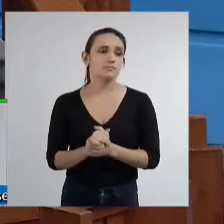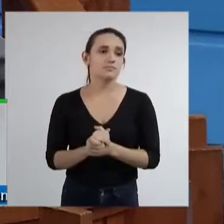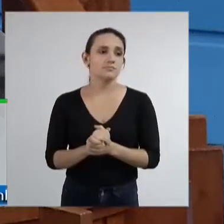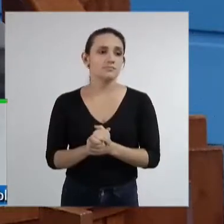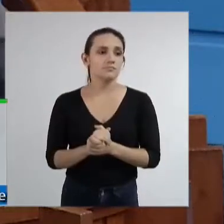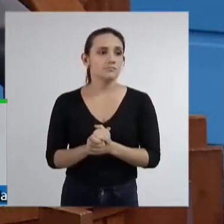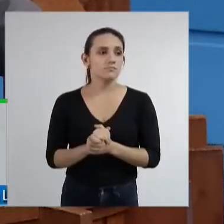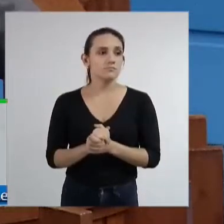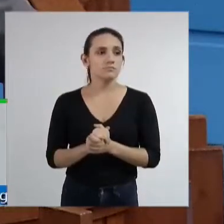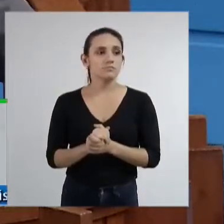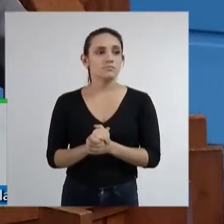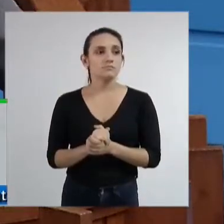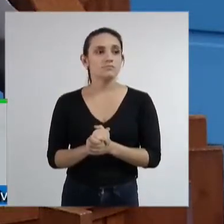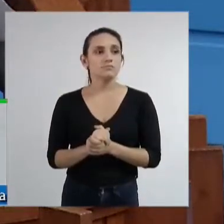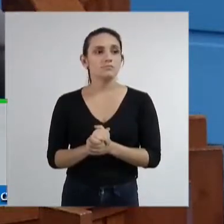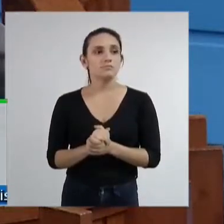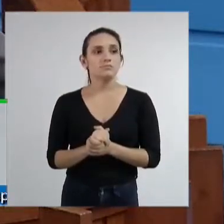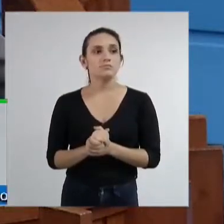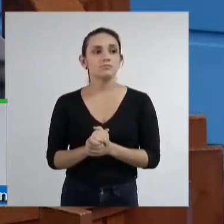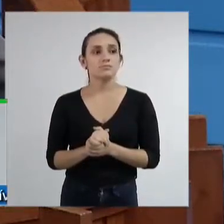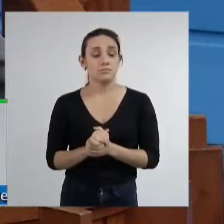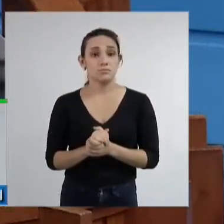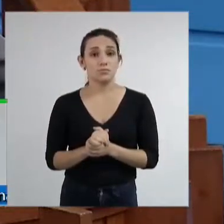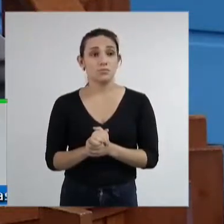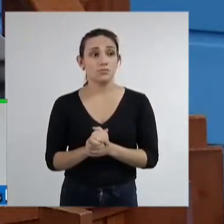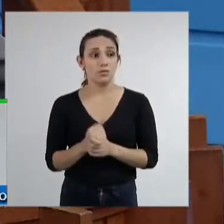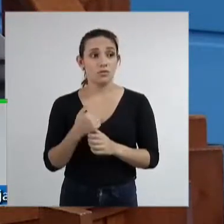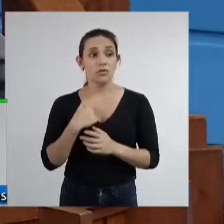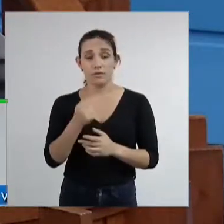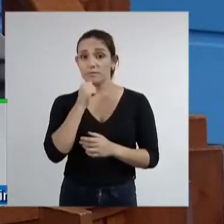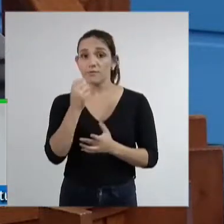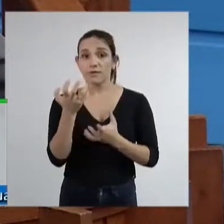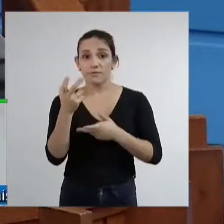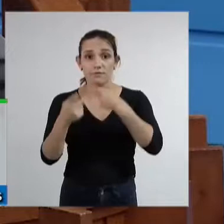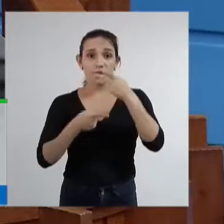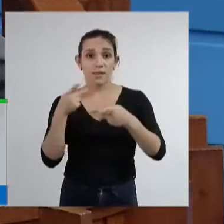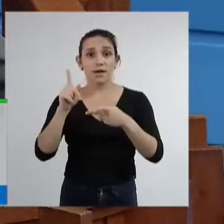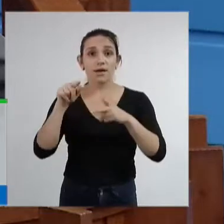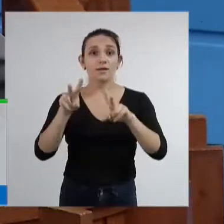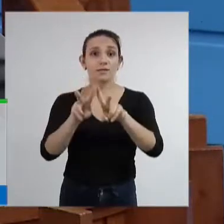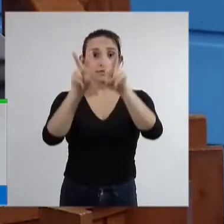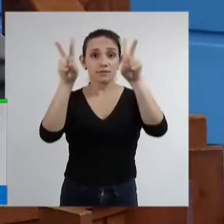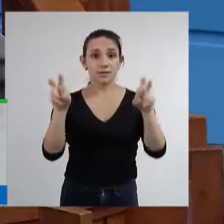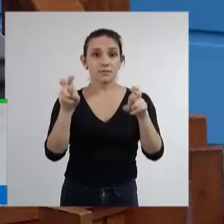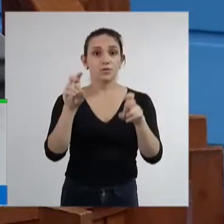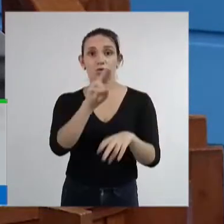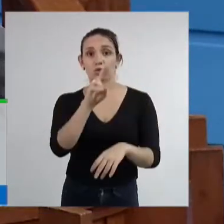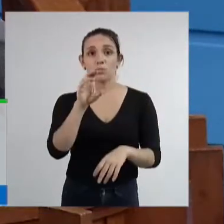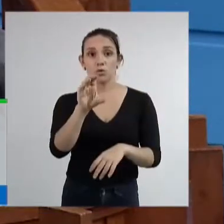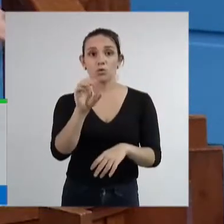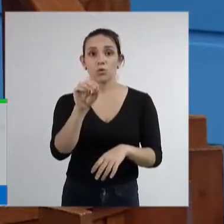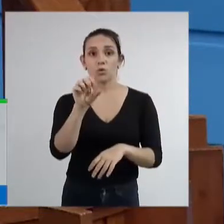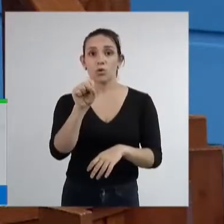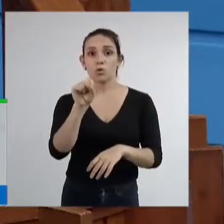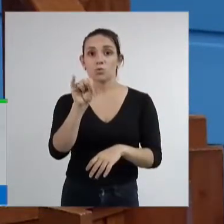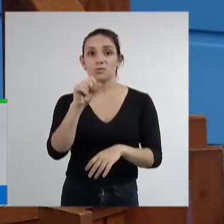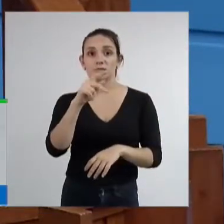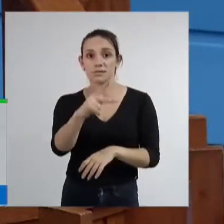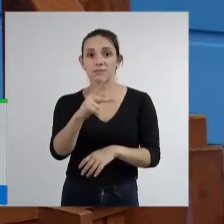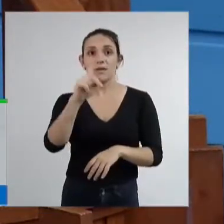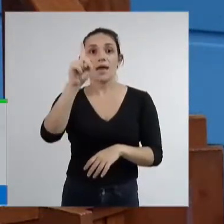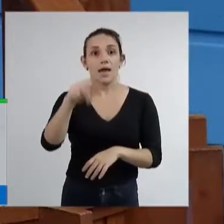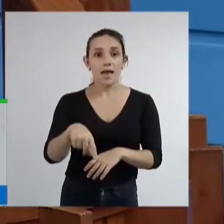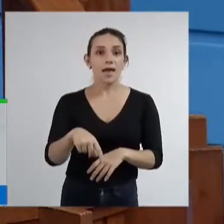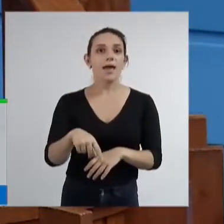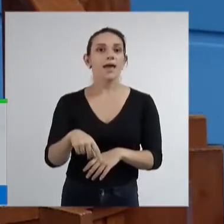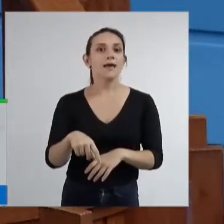ainda de falar sobre esse assunto, que envolve também a COSIP, a taxa de iluminação pública, que atazana